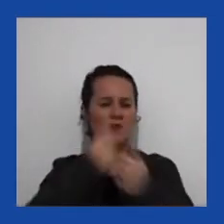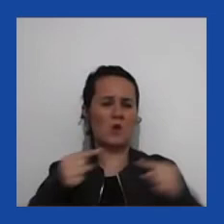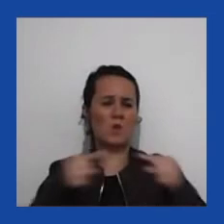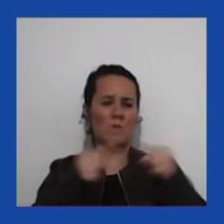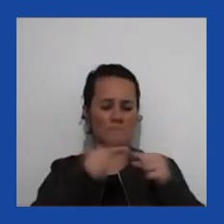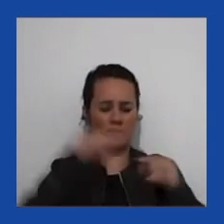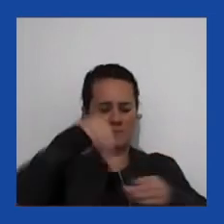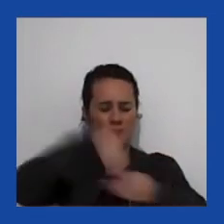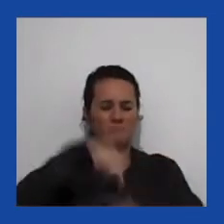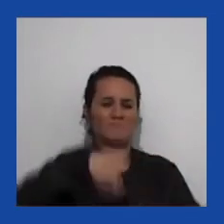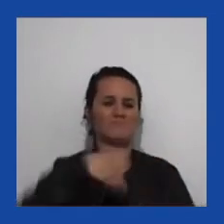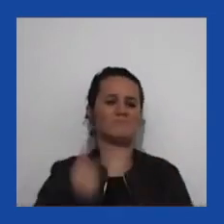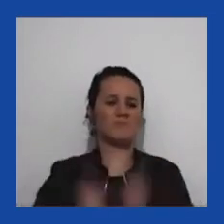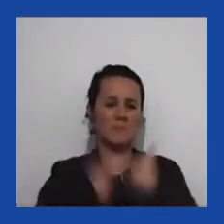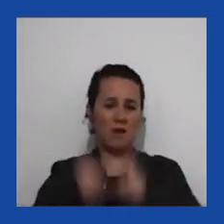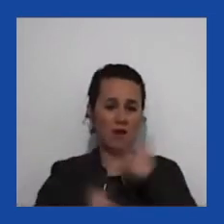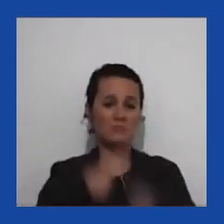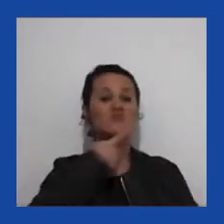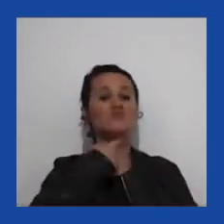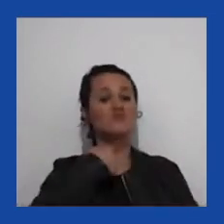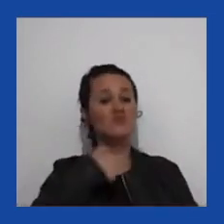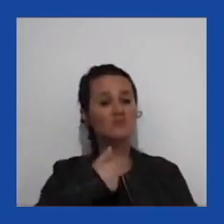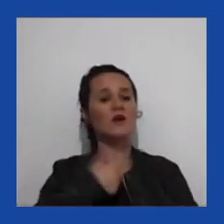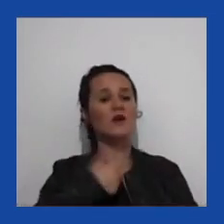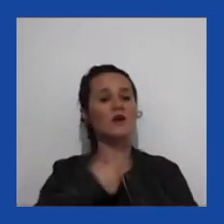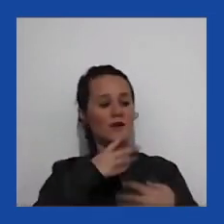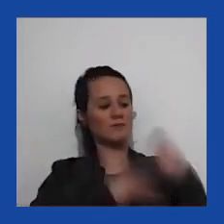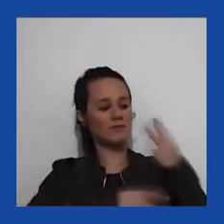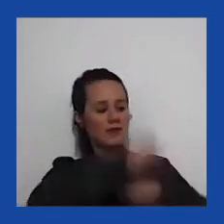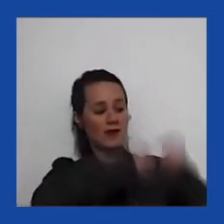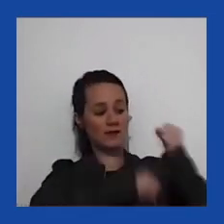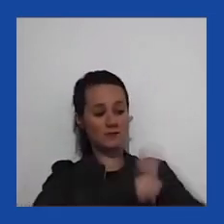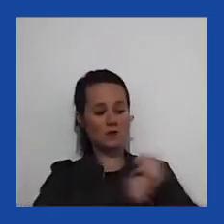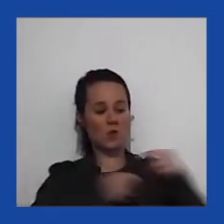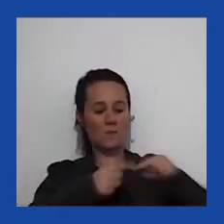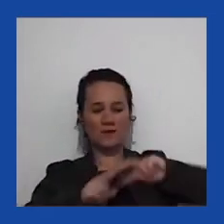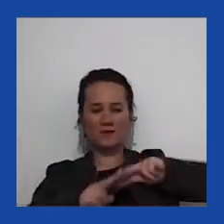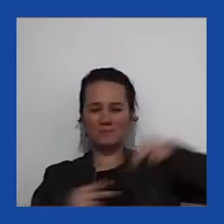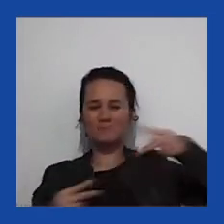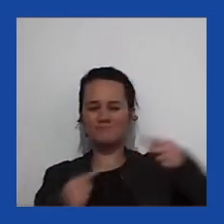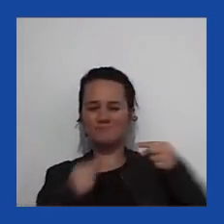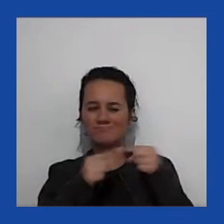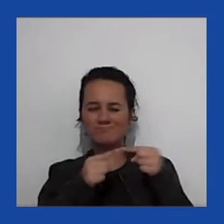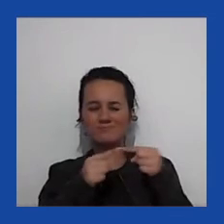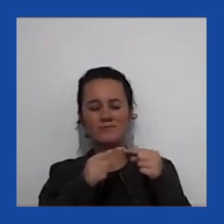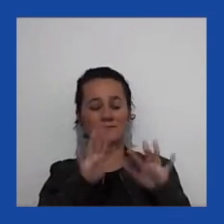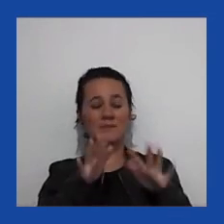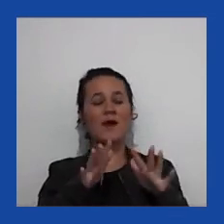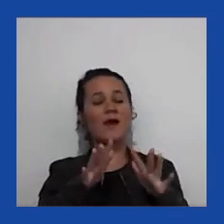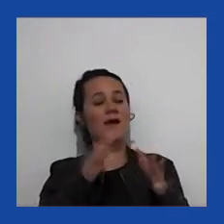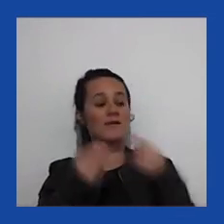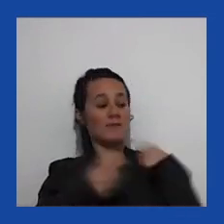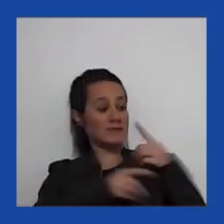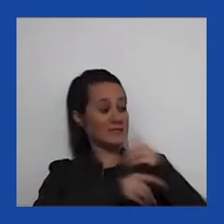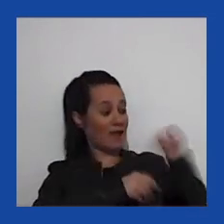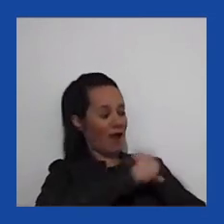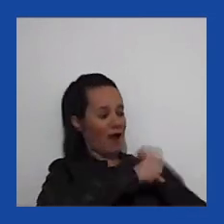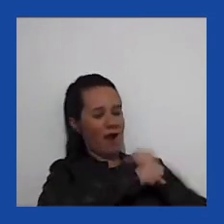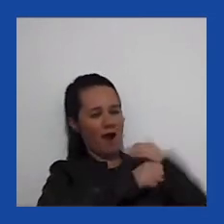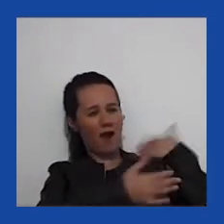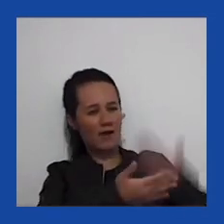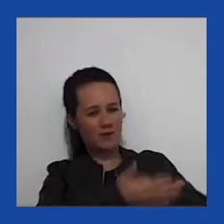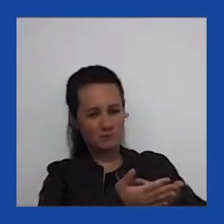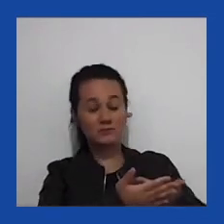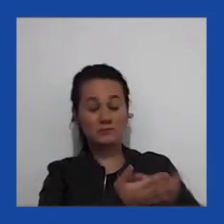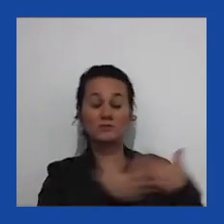Votorantim. Nós sintetizamos, há uns 3 anos atrás, o DNA social da Votorantim, essa história de 100 anos de atuação no Brasil,